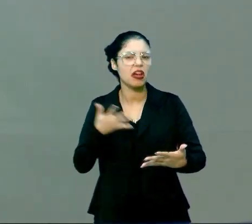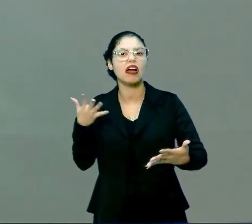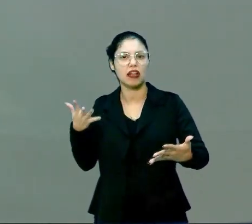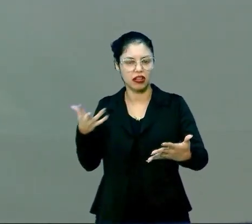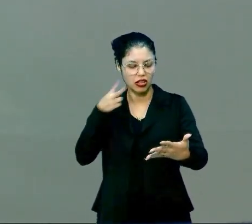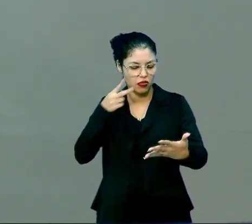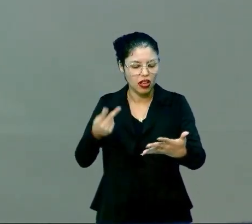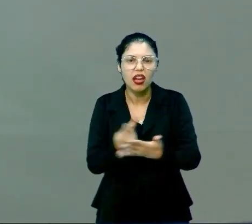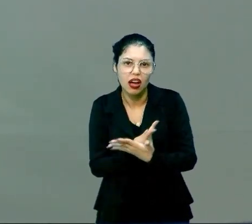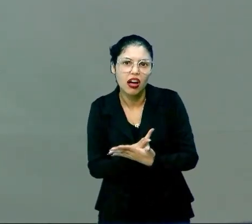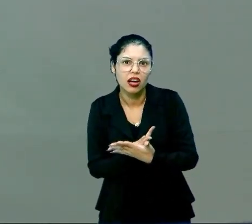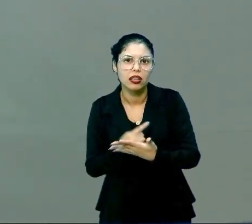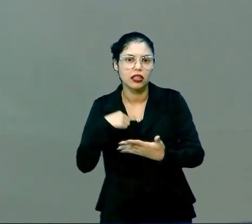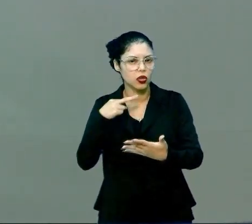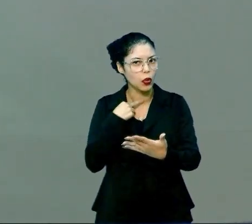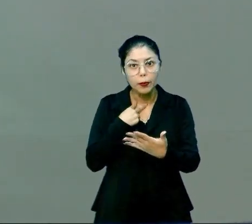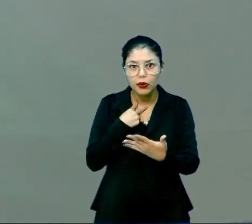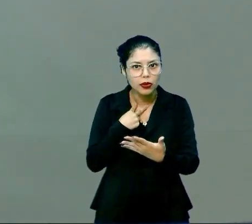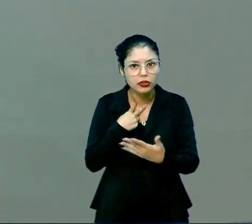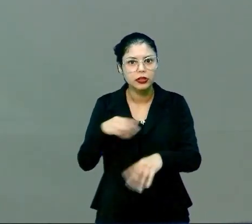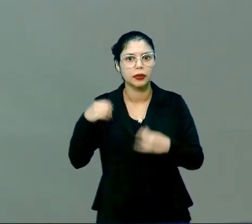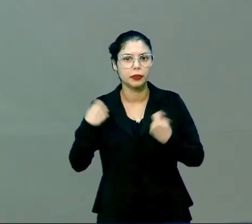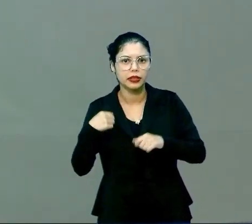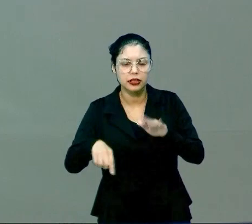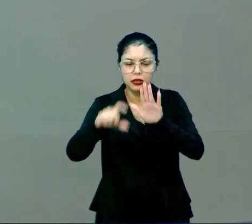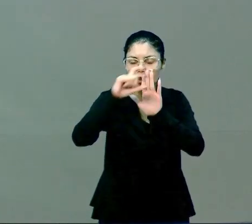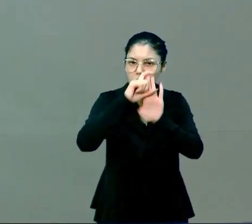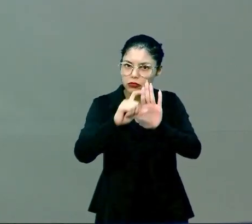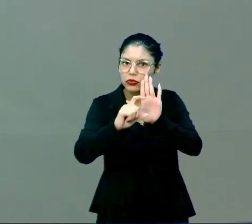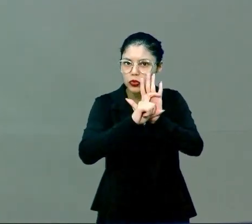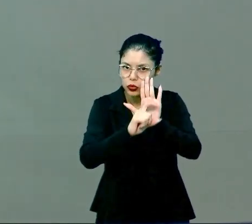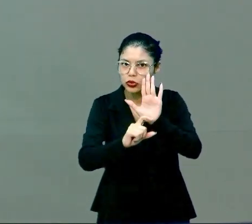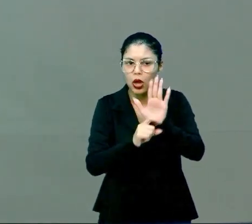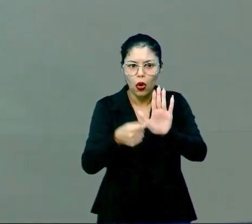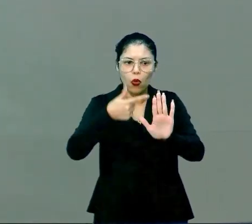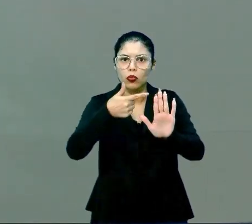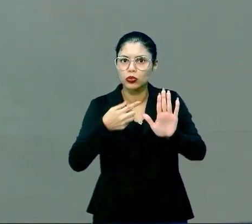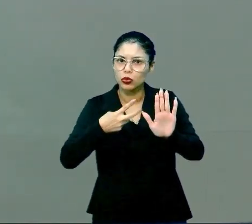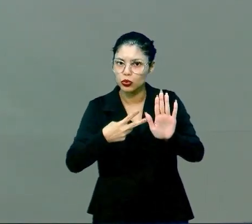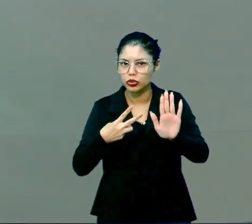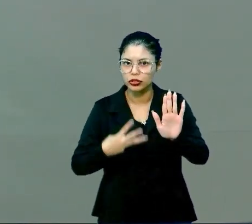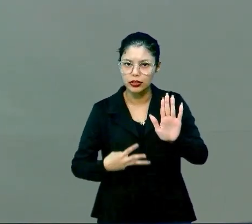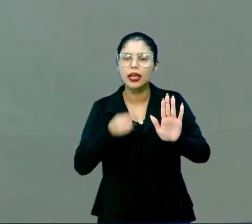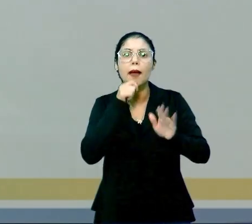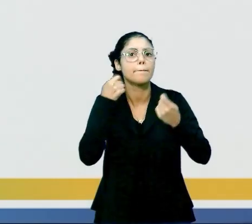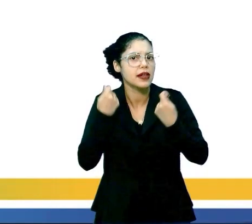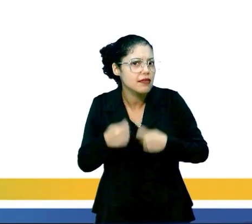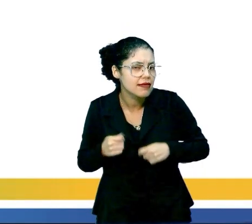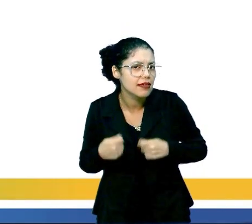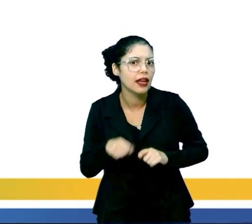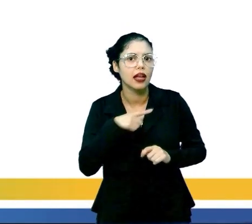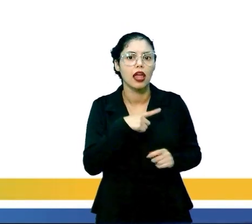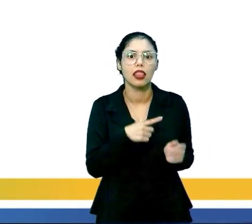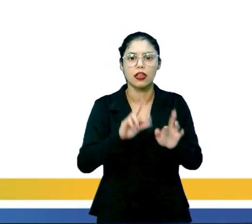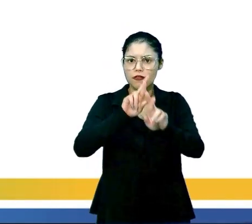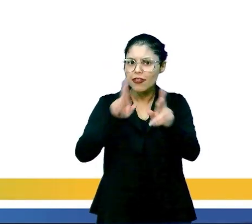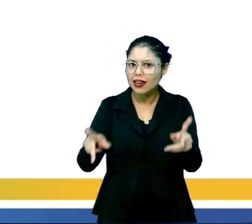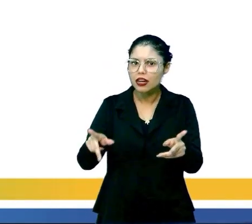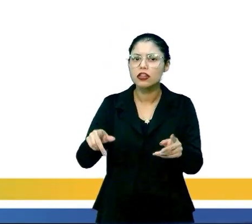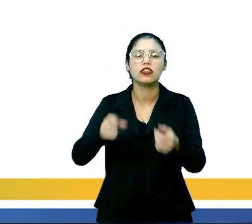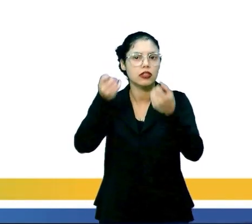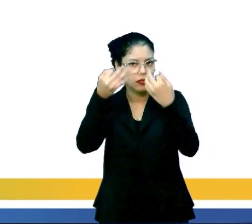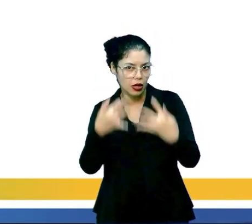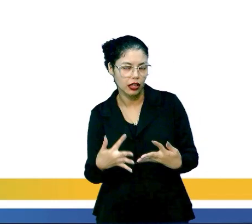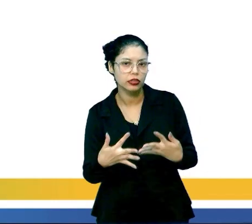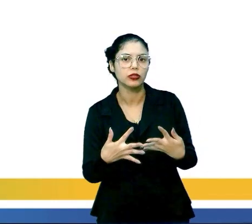aí, em cada um dos parágrafos de desenvolvimento, desenvolver um argumento diferenciado para comprovar a minha tese. E